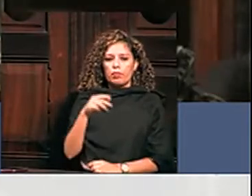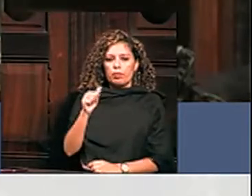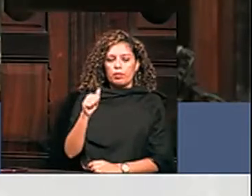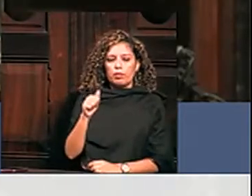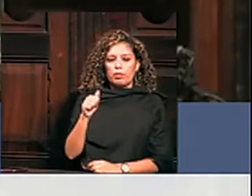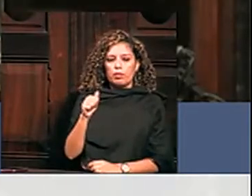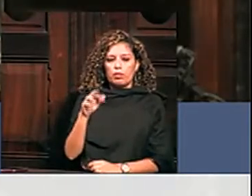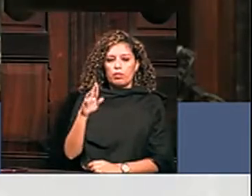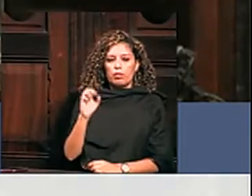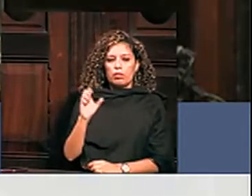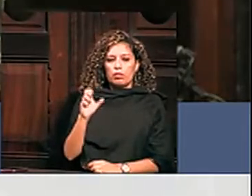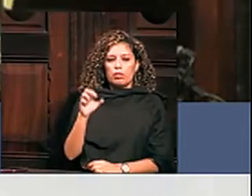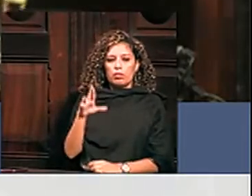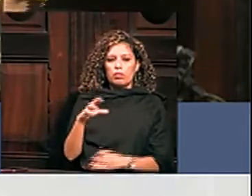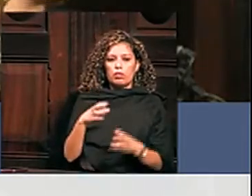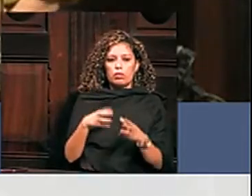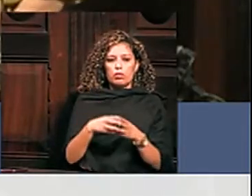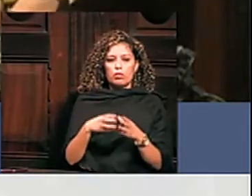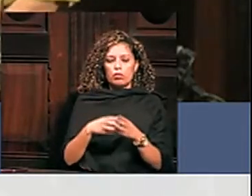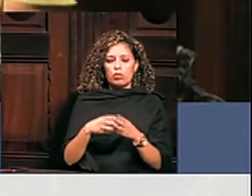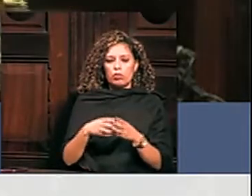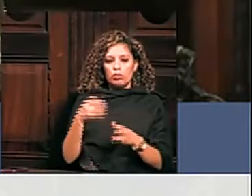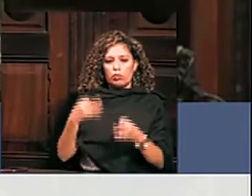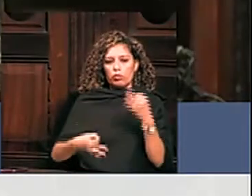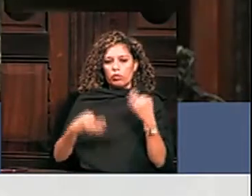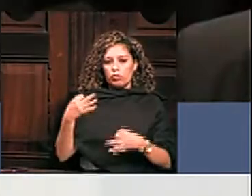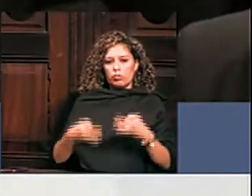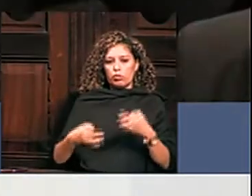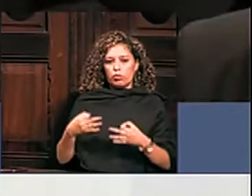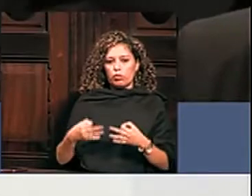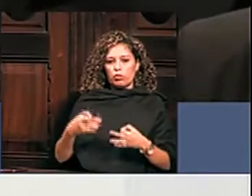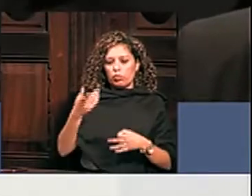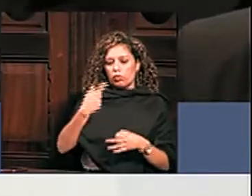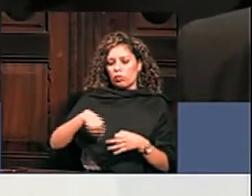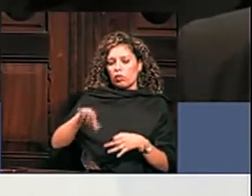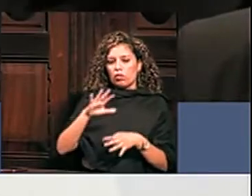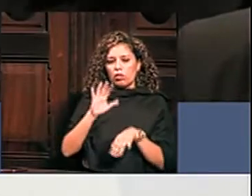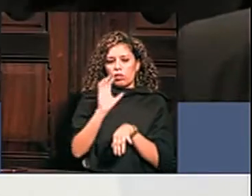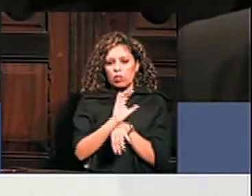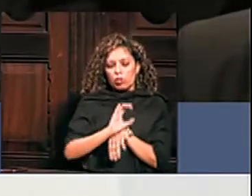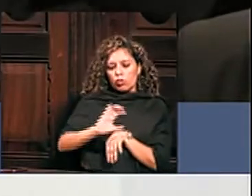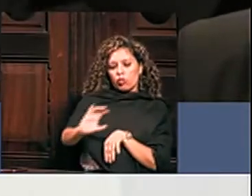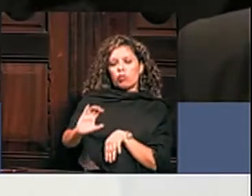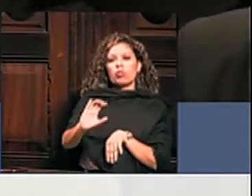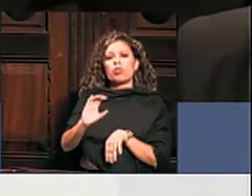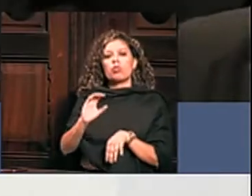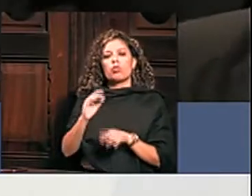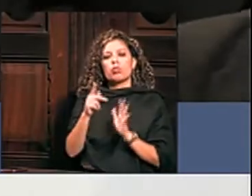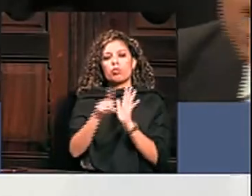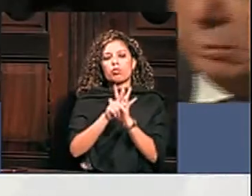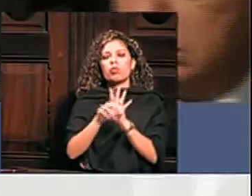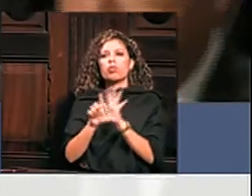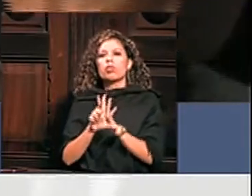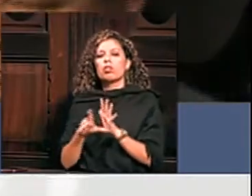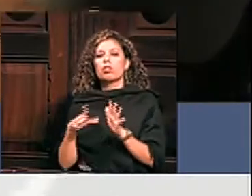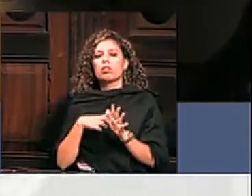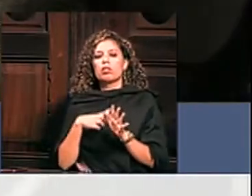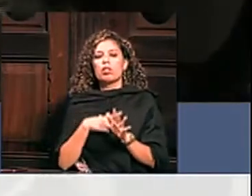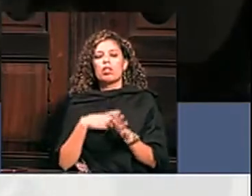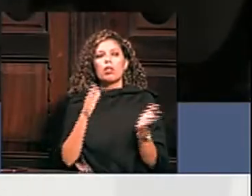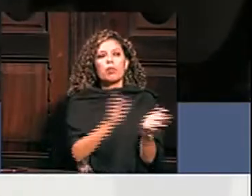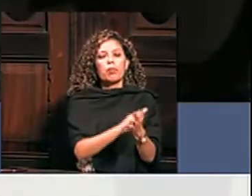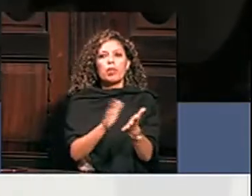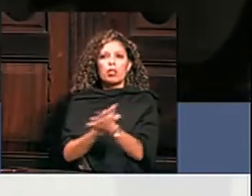Senhor presidente, o parecer ele é pela constitucionalidade do projeto, dando